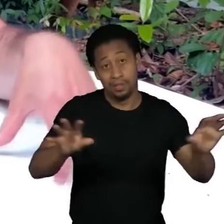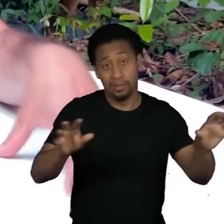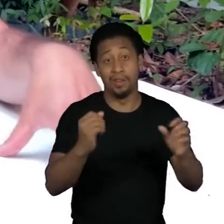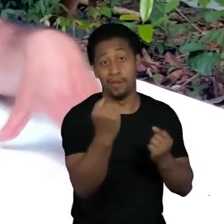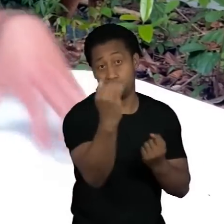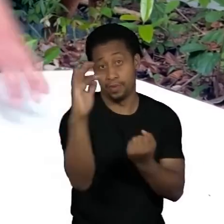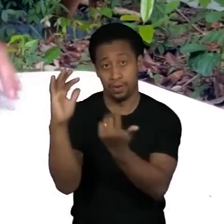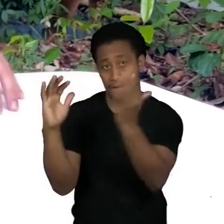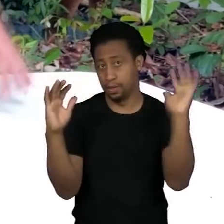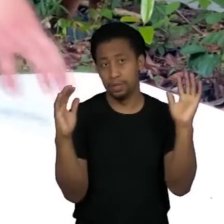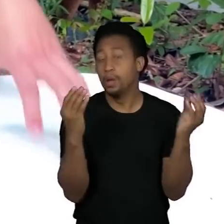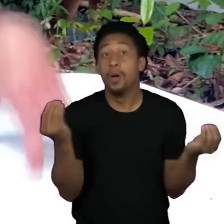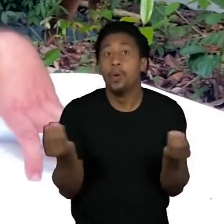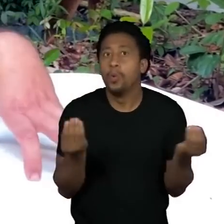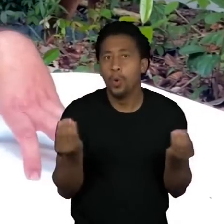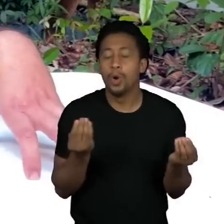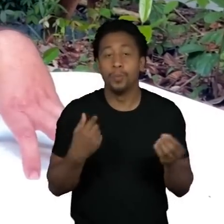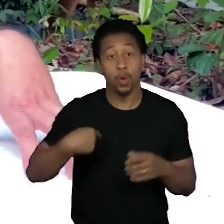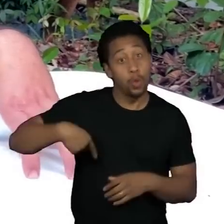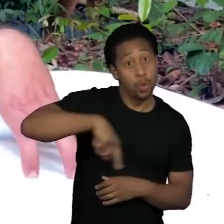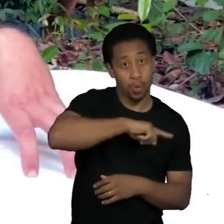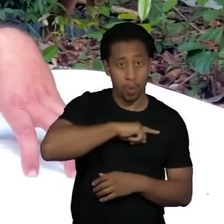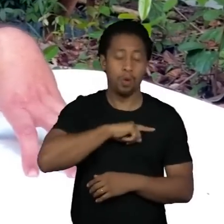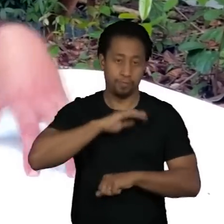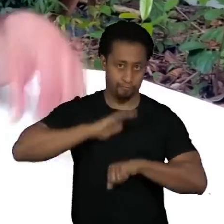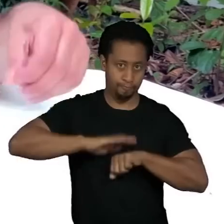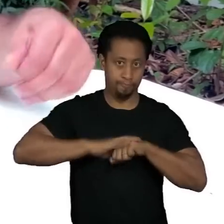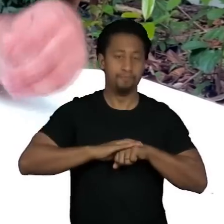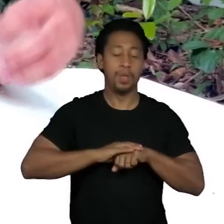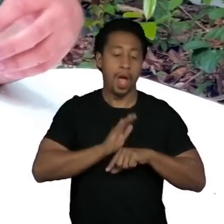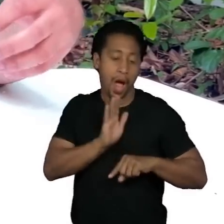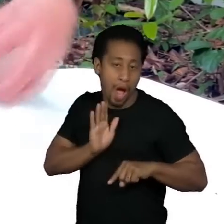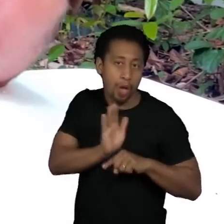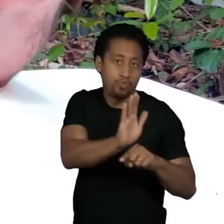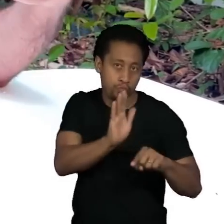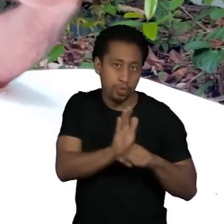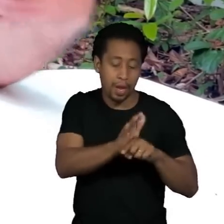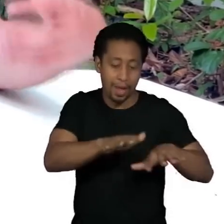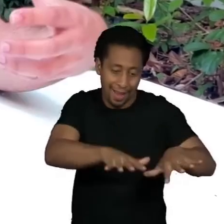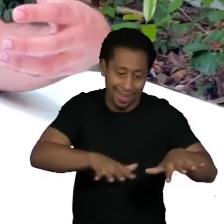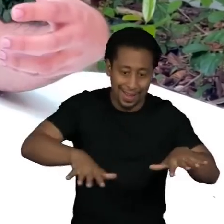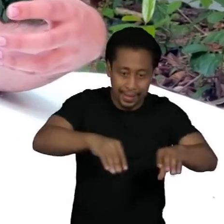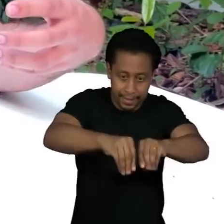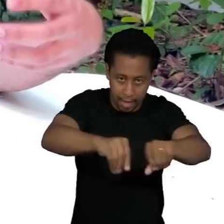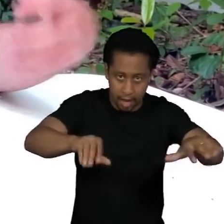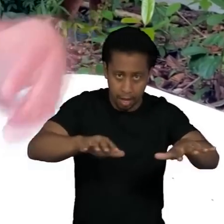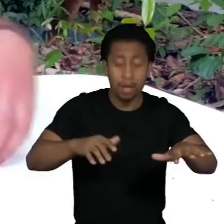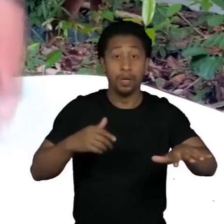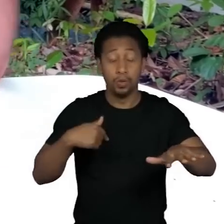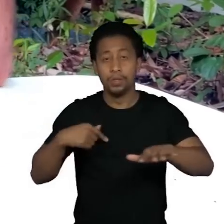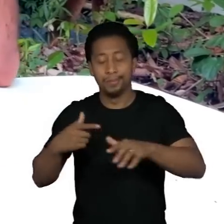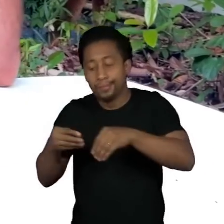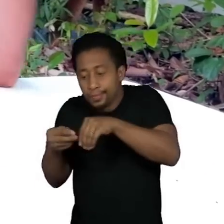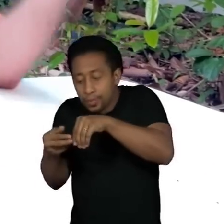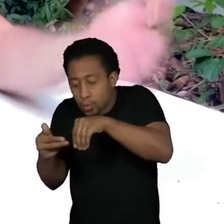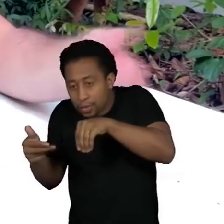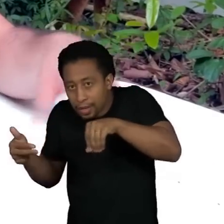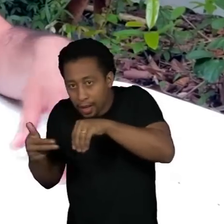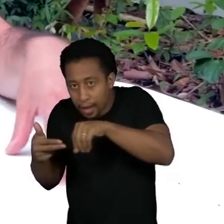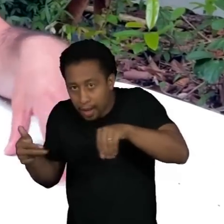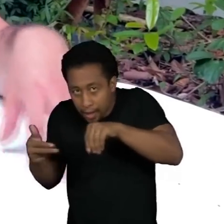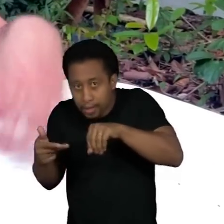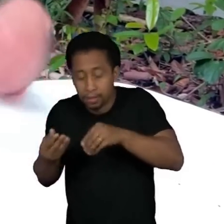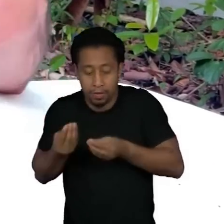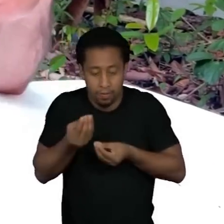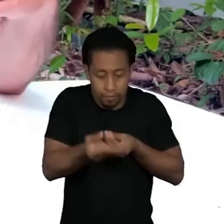objetivo com a FEX é, fertilizando a floresta, a gente consegue ver como que esses nutrientes estão afetando o ciclo do carbono,